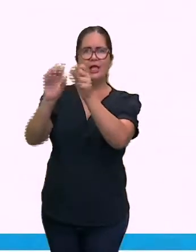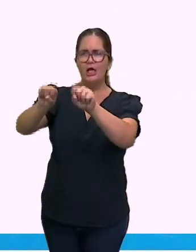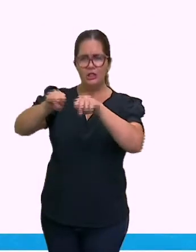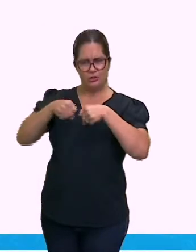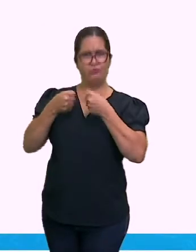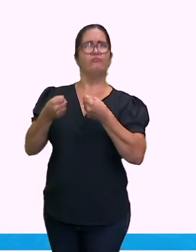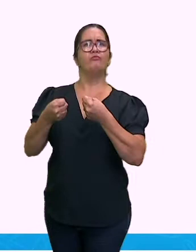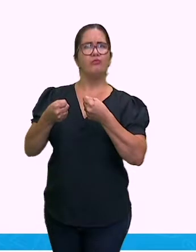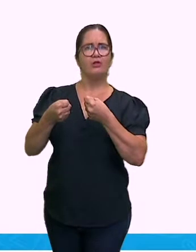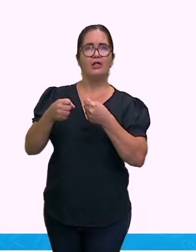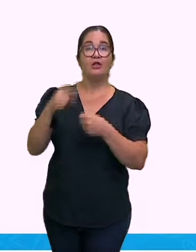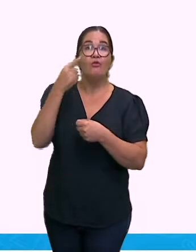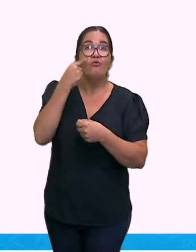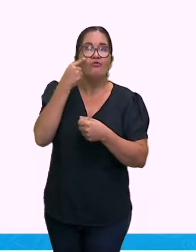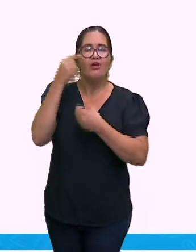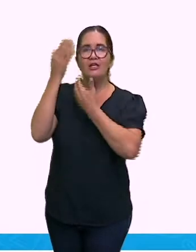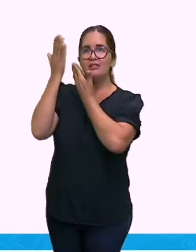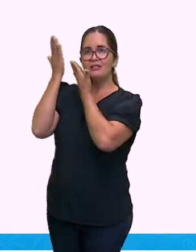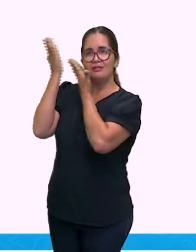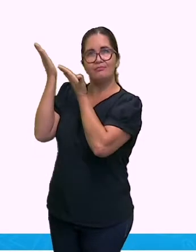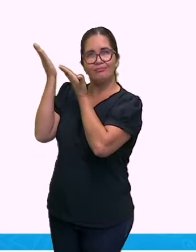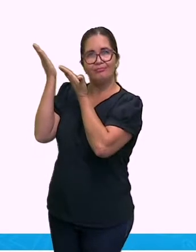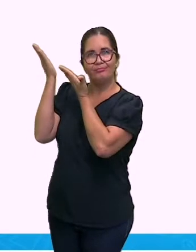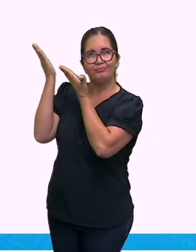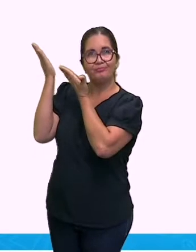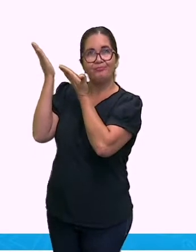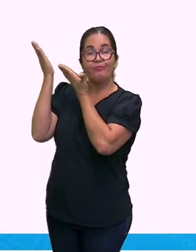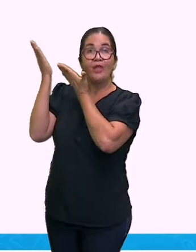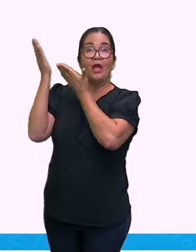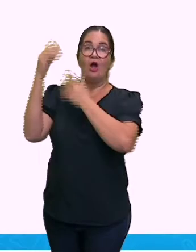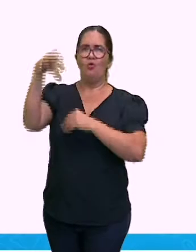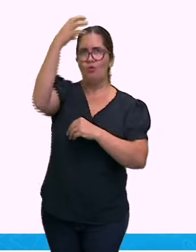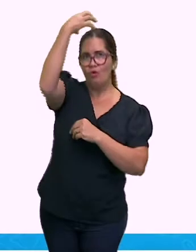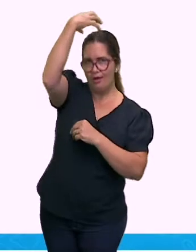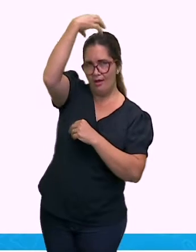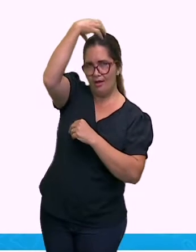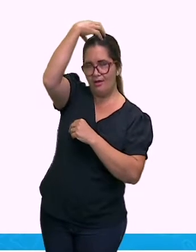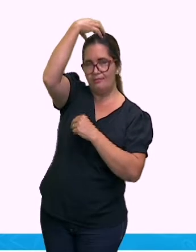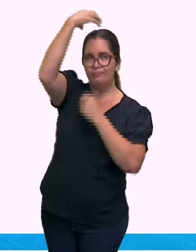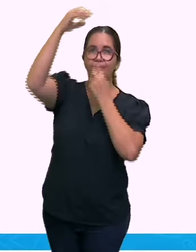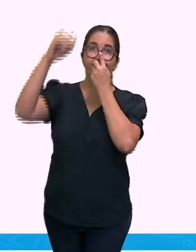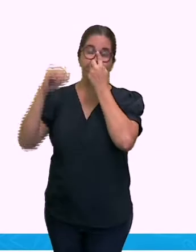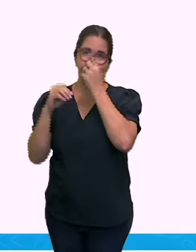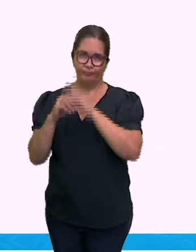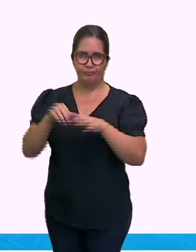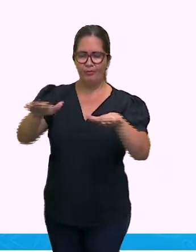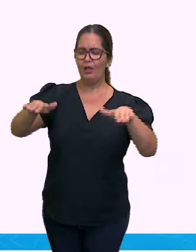Preste atenção nessa imagem que aparece. O rei como